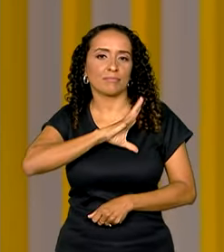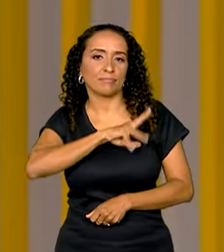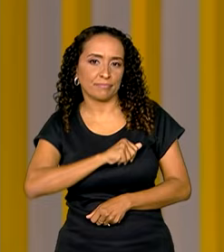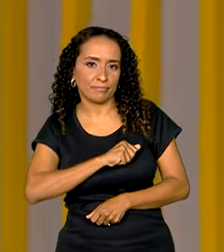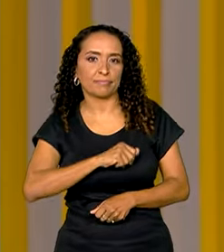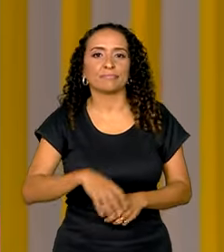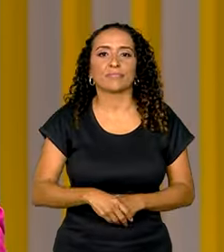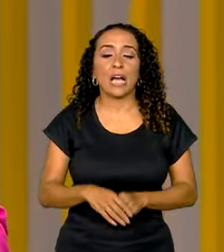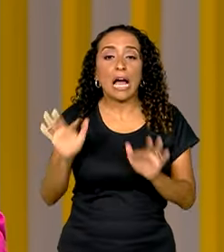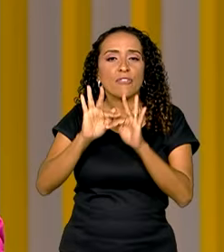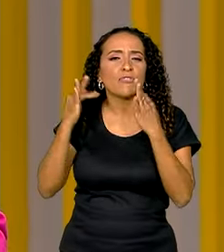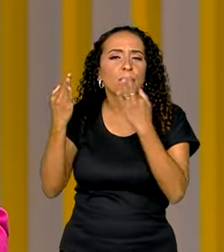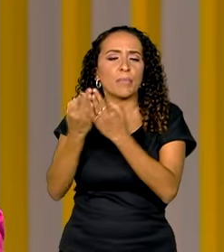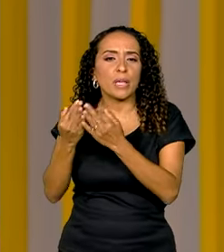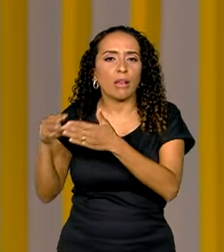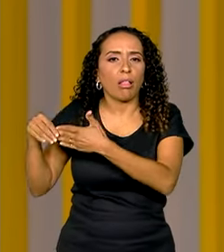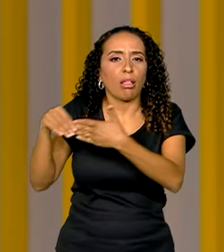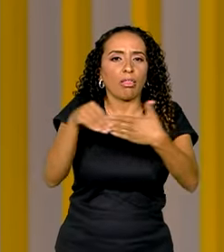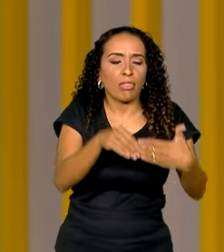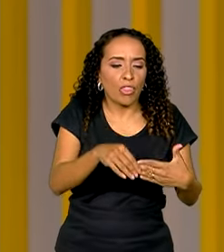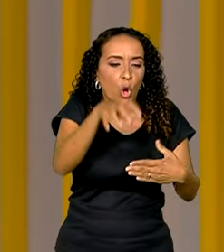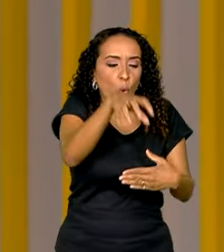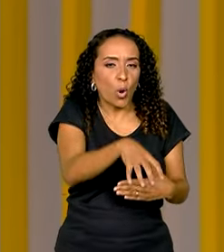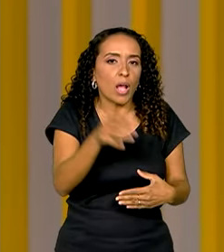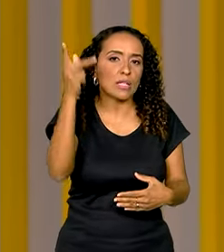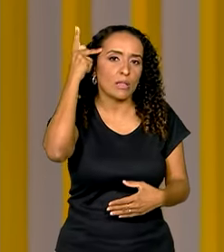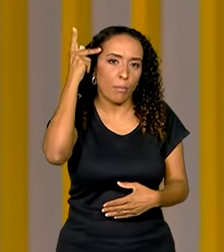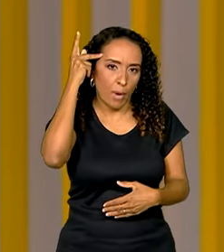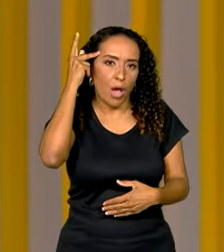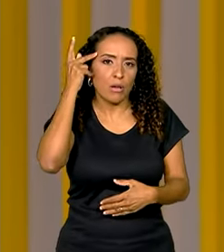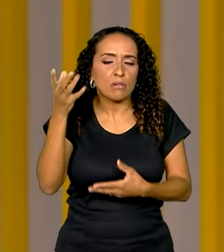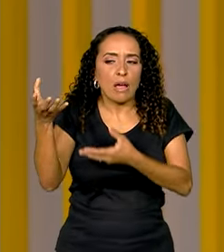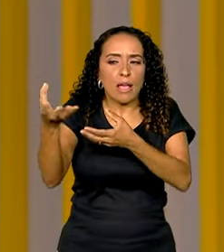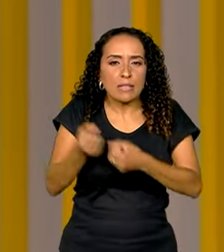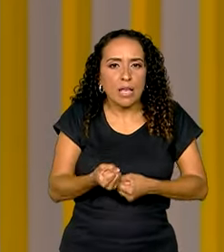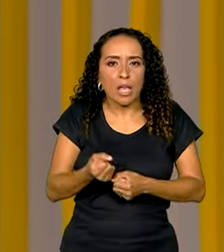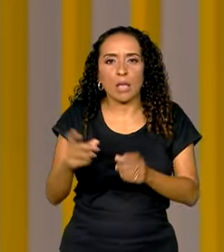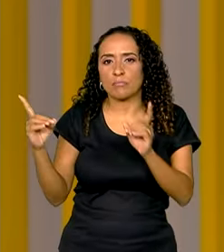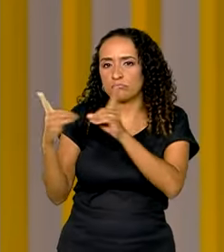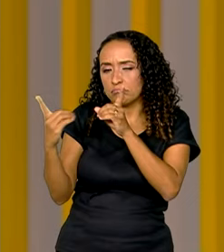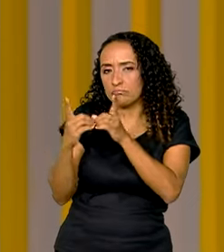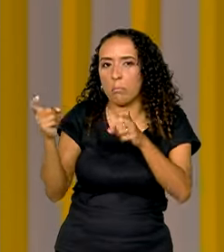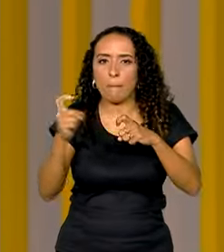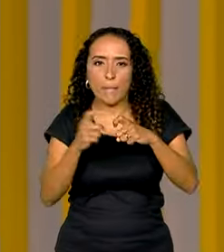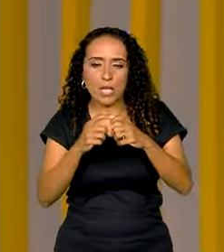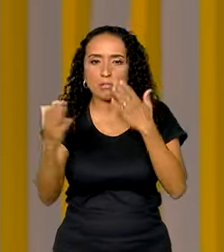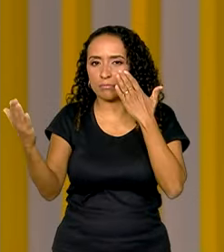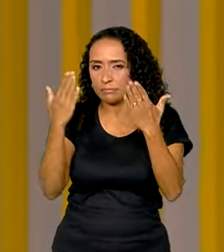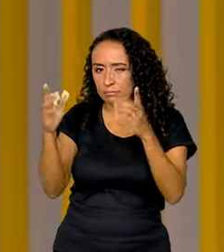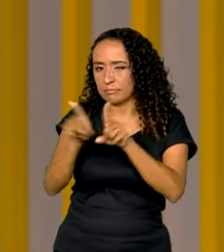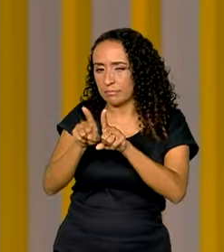palestinos. A família foi encaminhada para um abrigo em São Paulo, onde recebe atendimento médico e psicossocial.